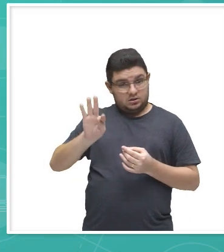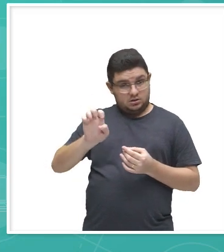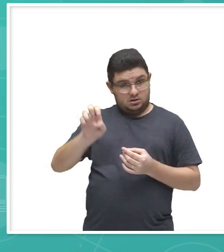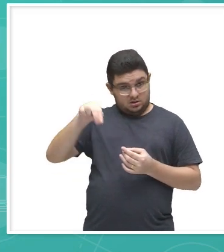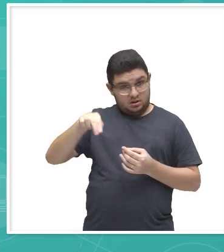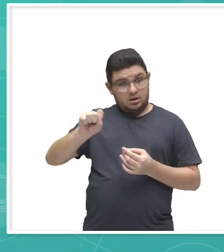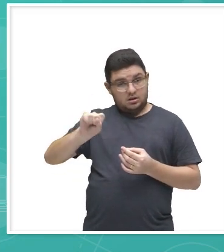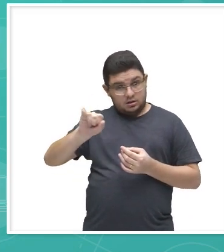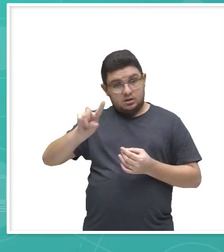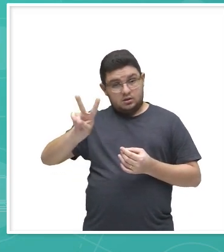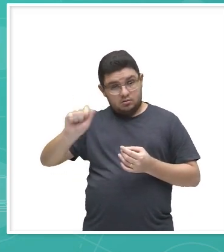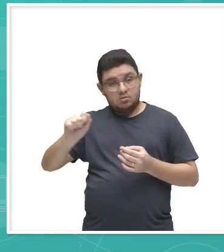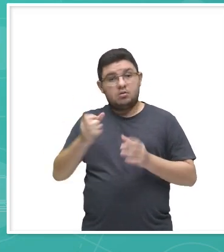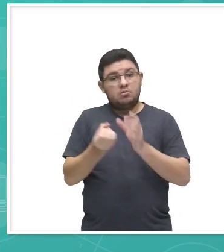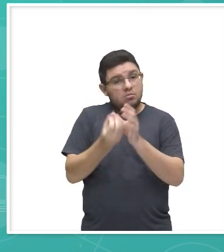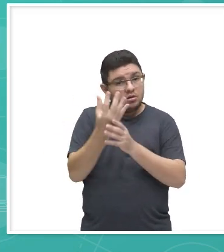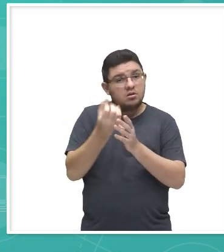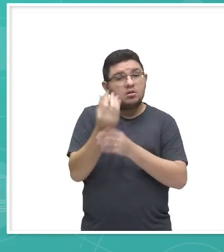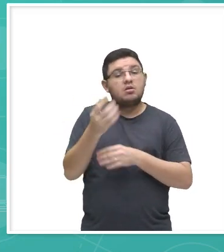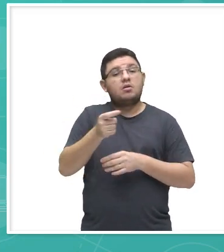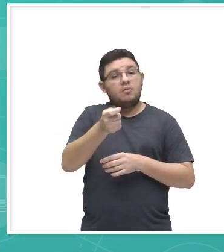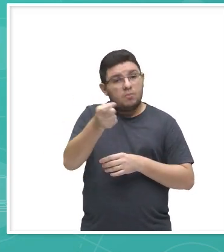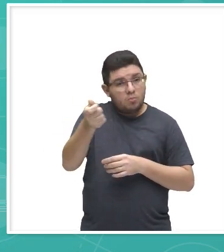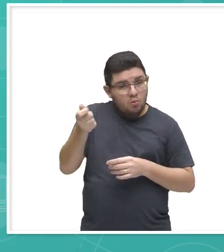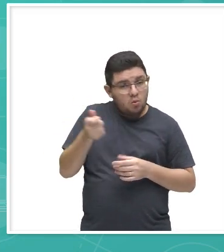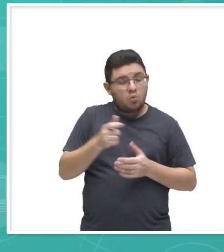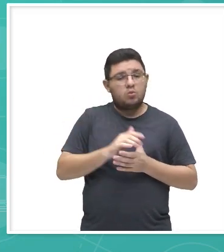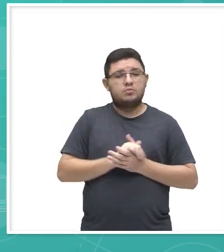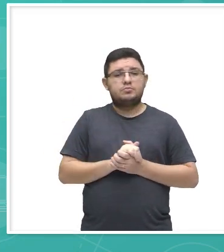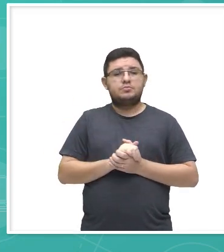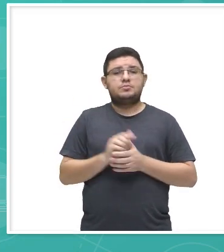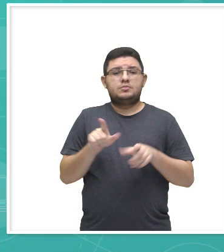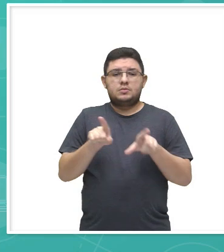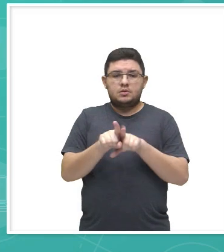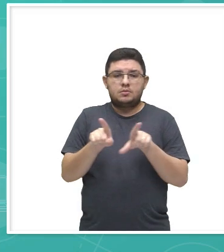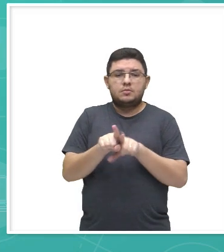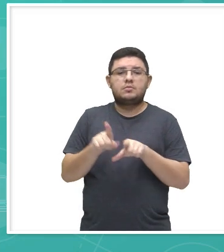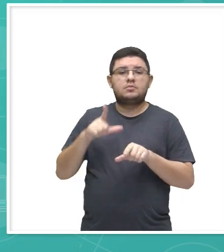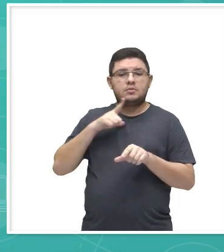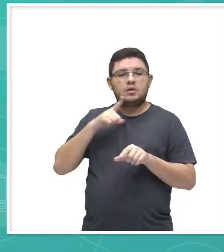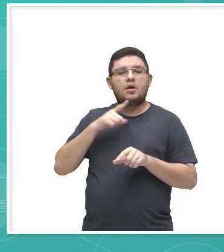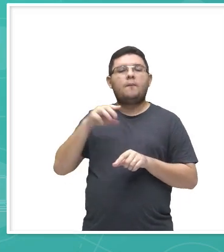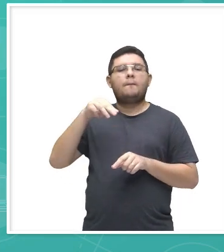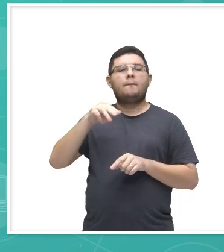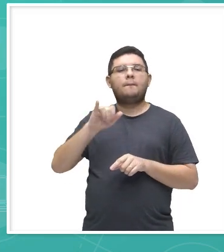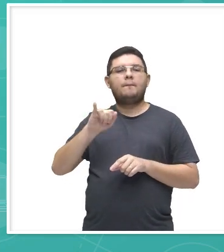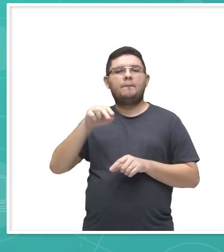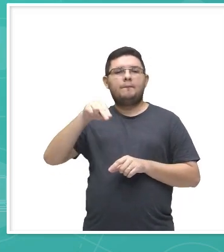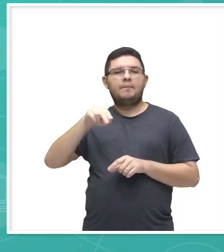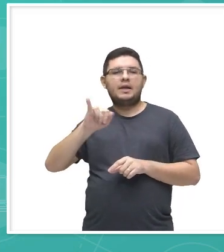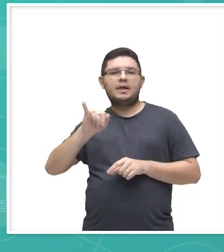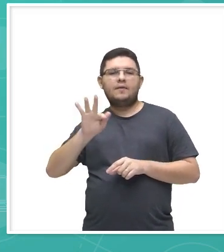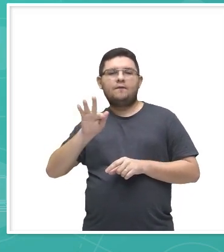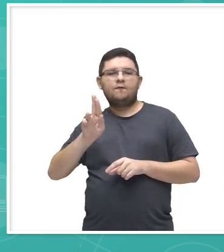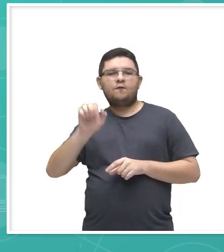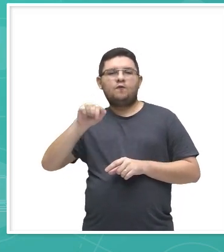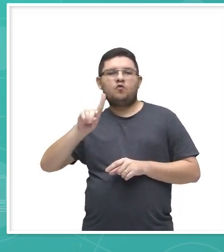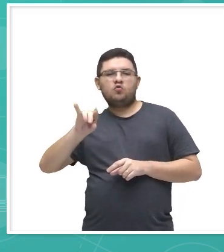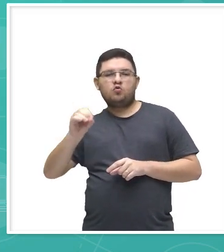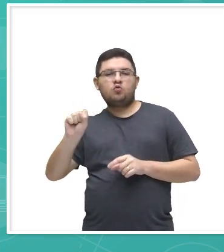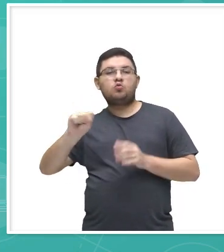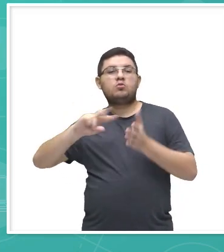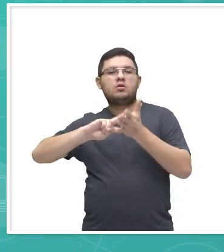baixa produtividade, os minifúndios, tá? Que são as terras menores, né? A extensão de